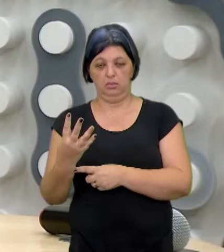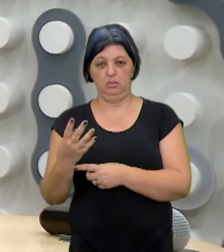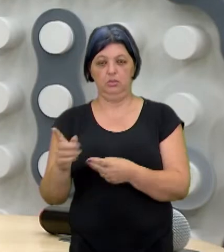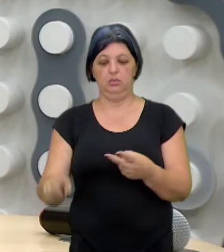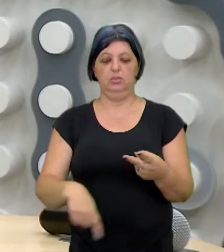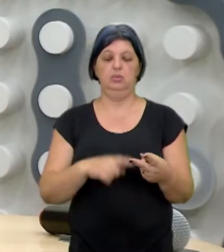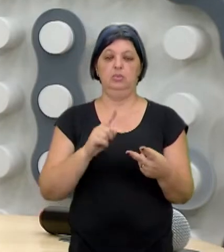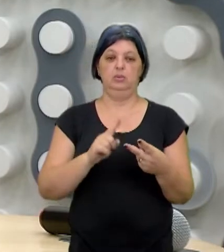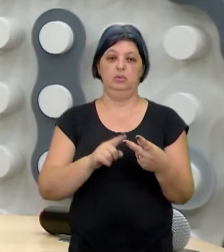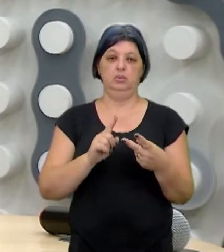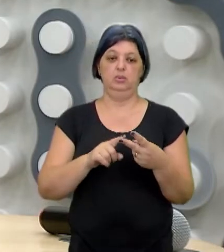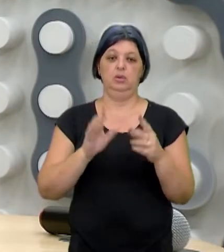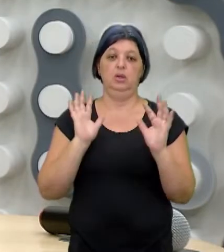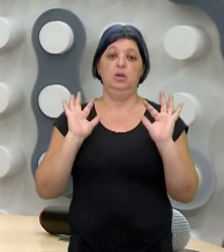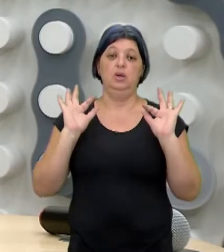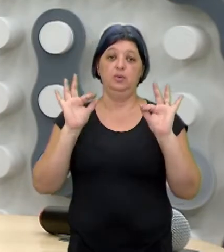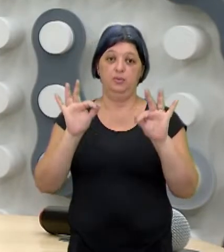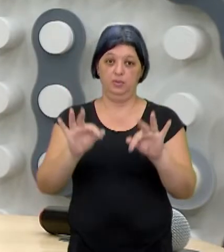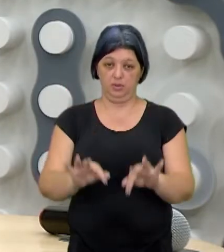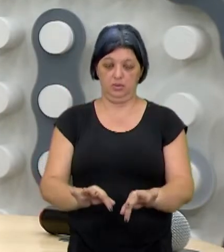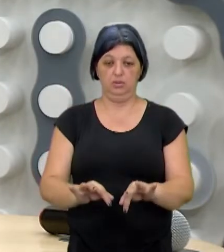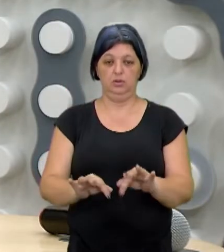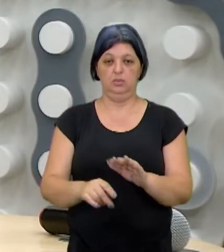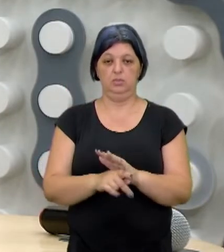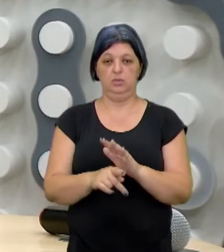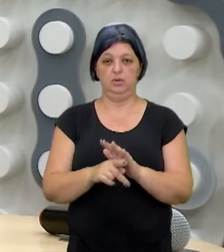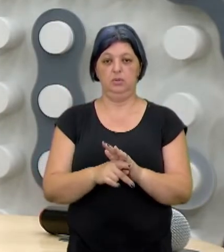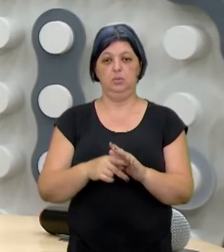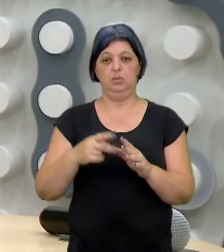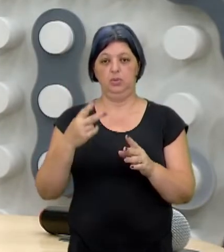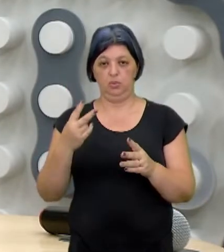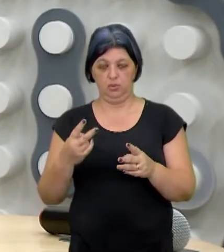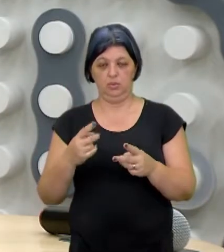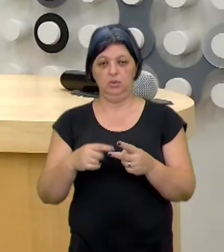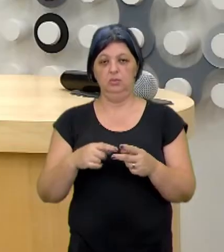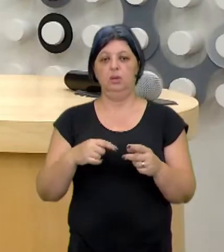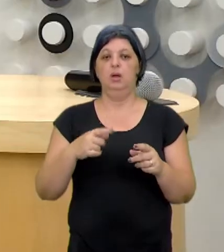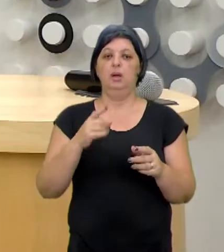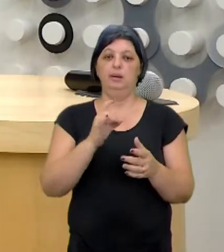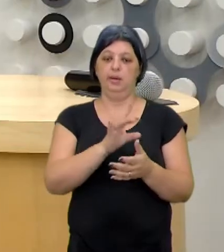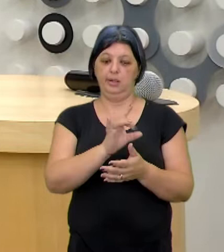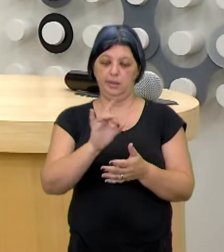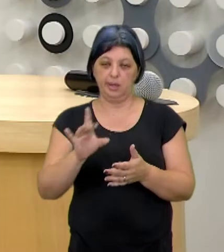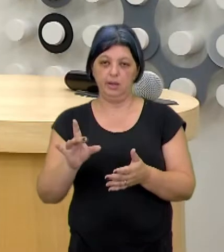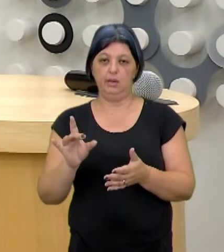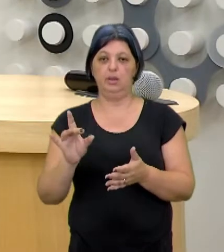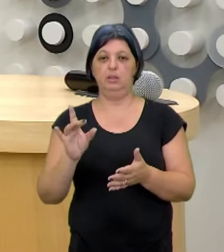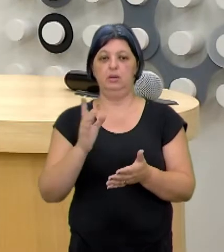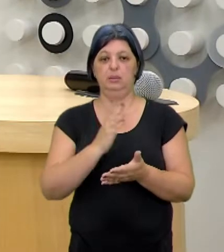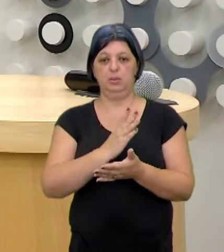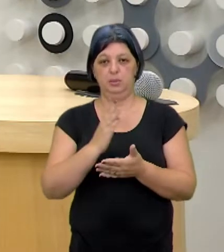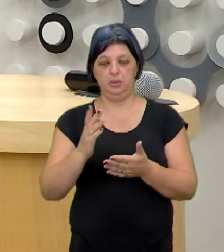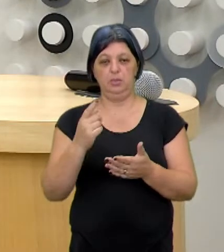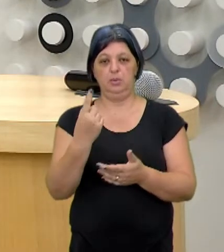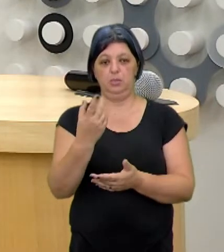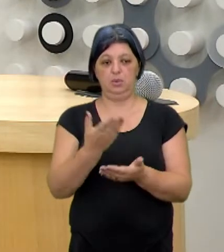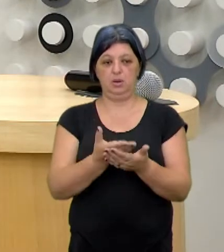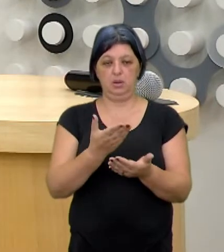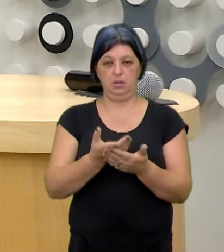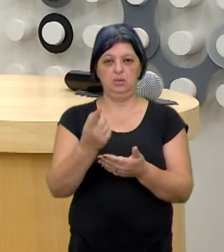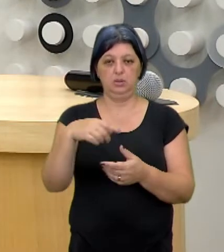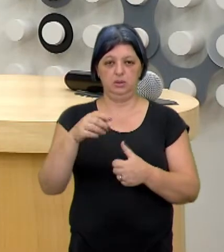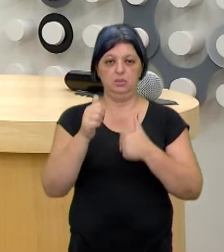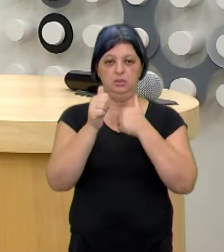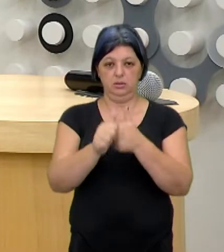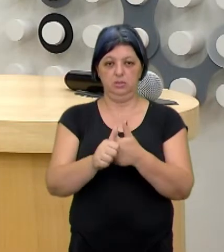finalizamos aí com a sistematização em 2 partes, né? Cada parte é uma aula, né? E aí vocês vão poder indo acompanhando,